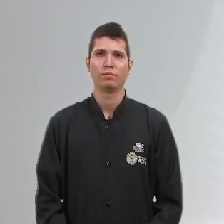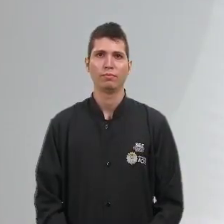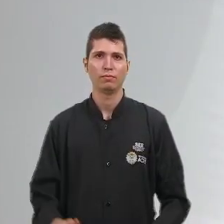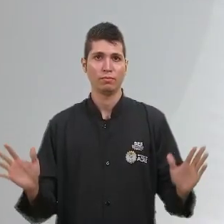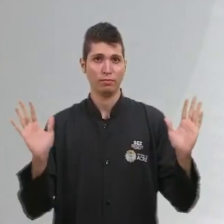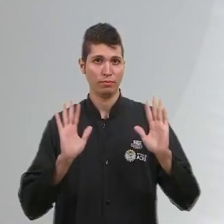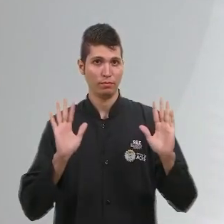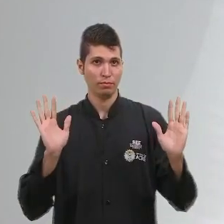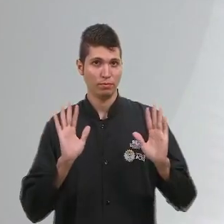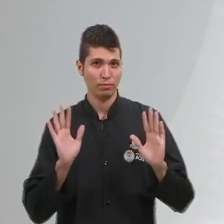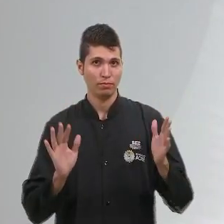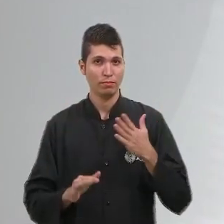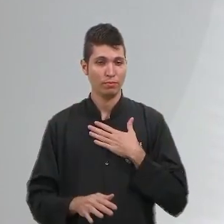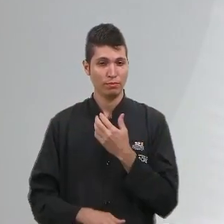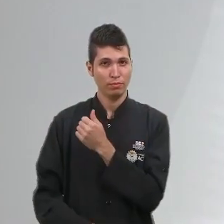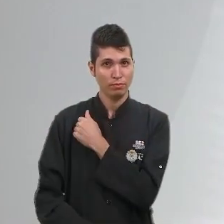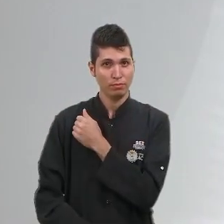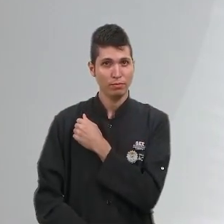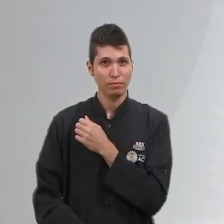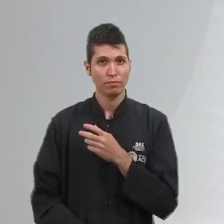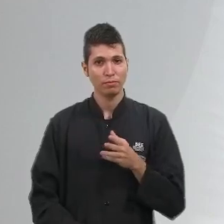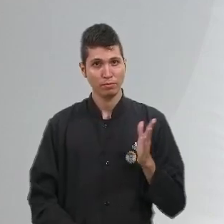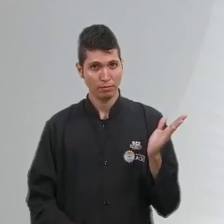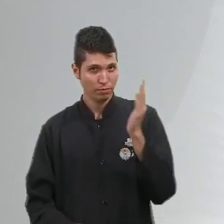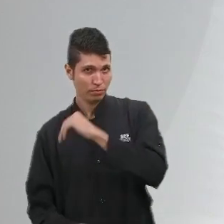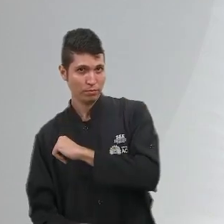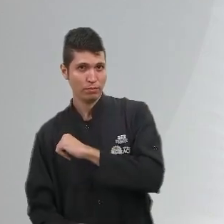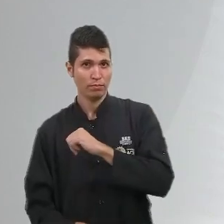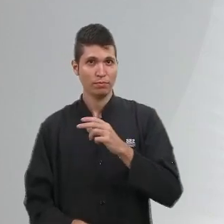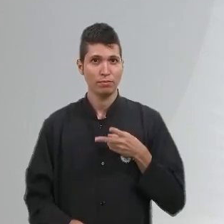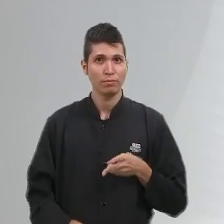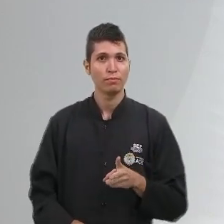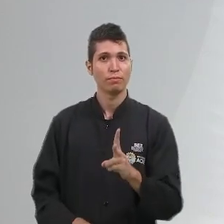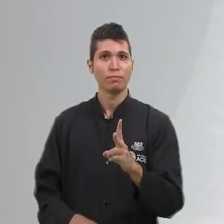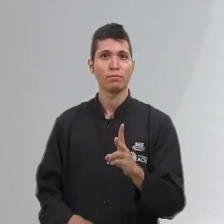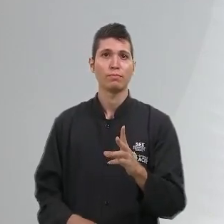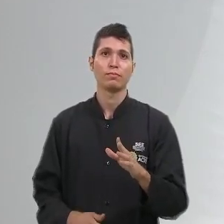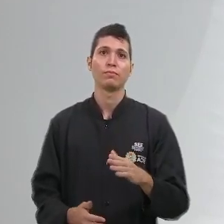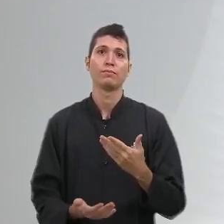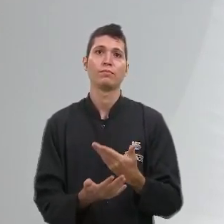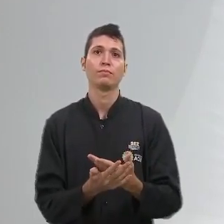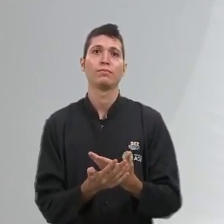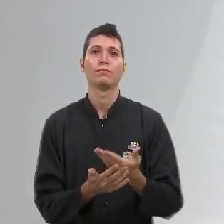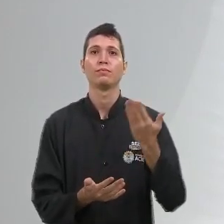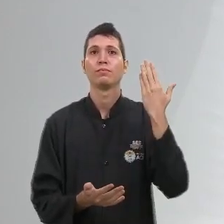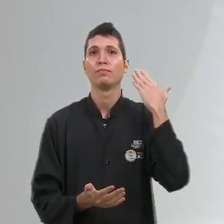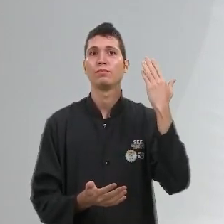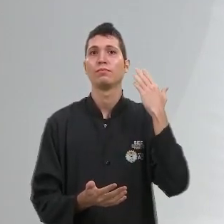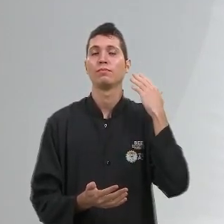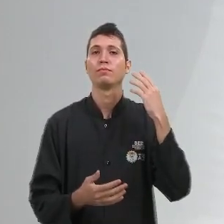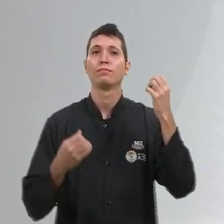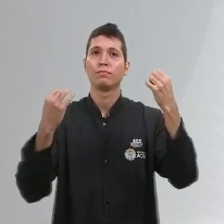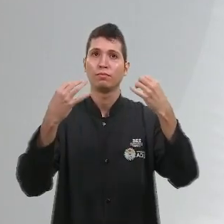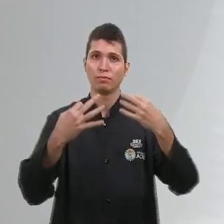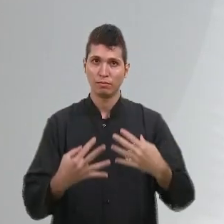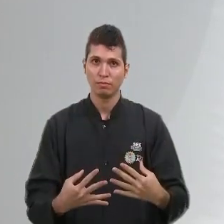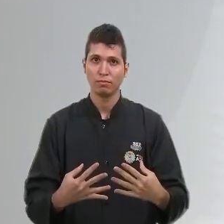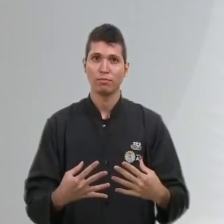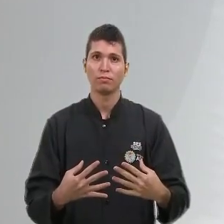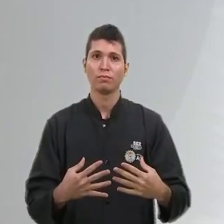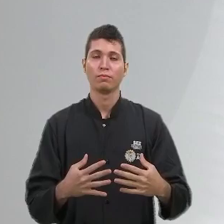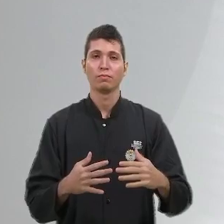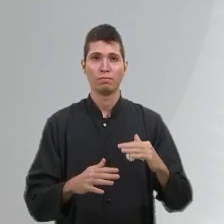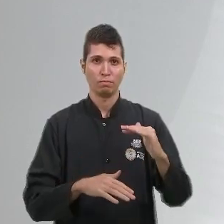Olá, chicos! Vamos a continuar? Então, galerinha, a aula passada falávamos aí de um pouco, né,